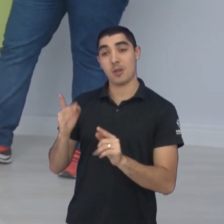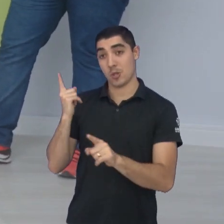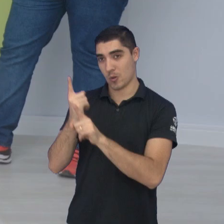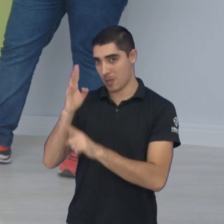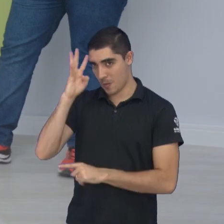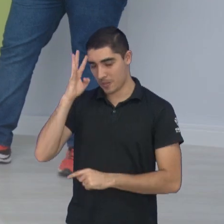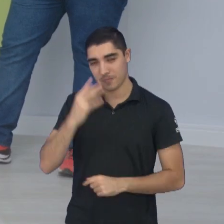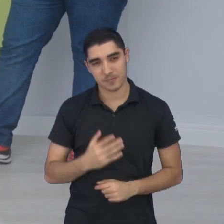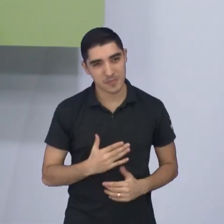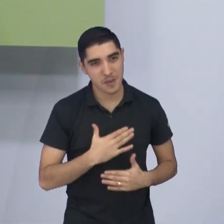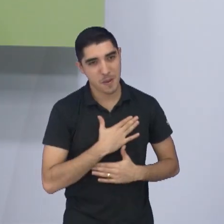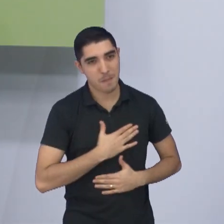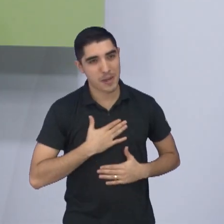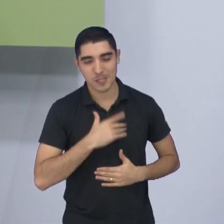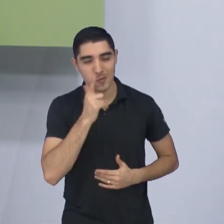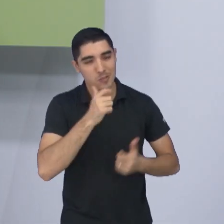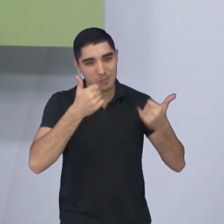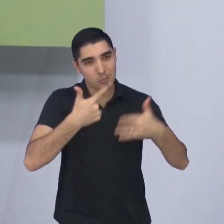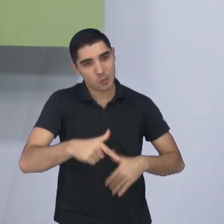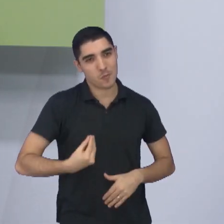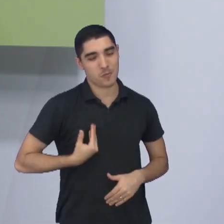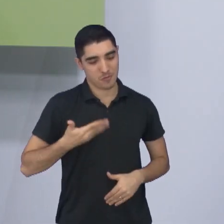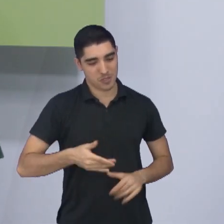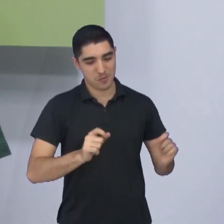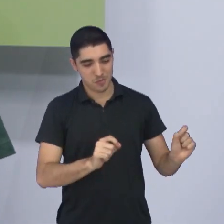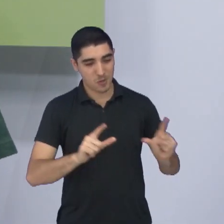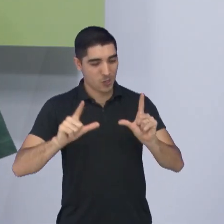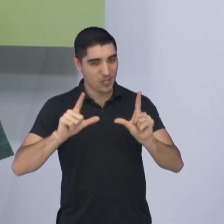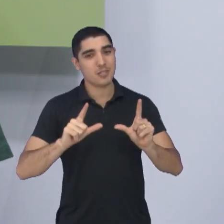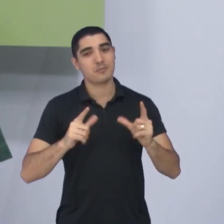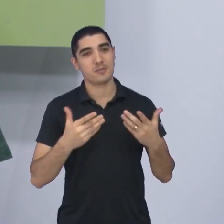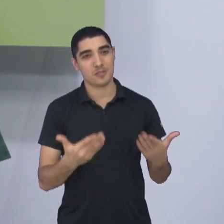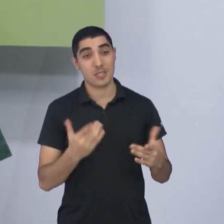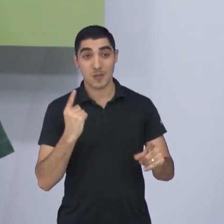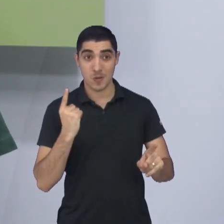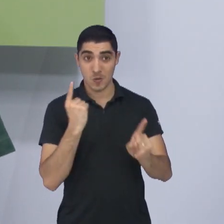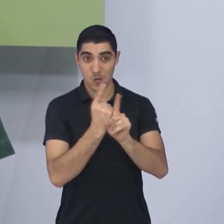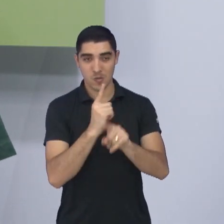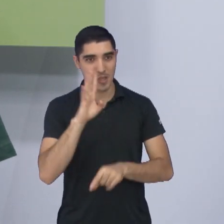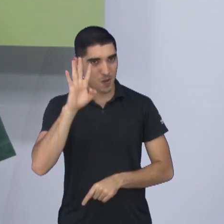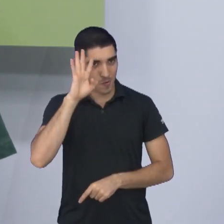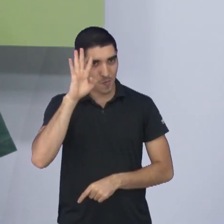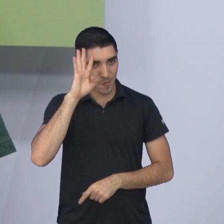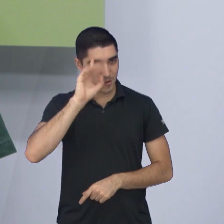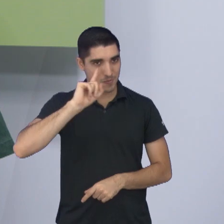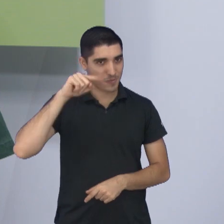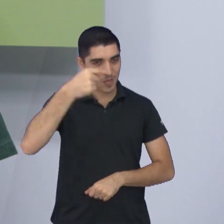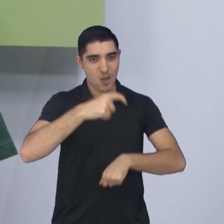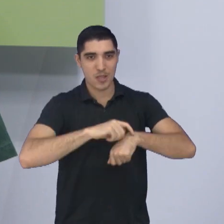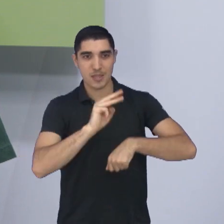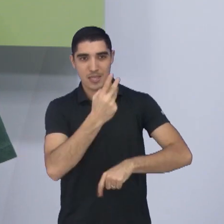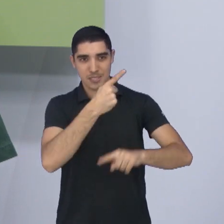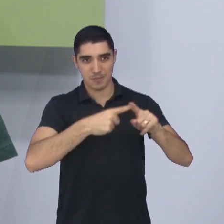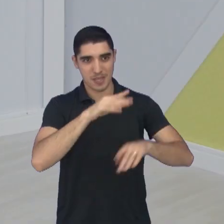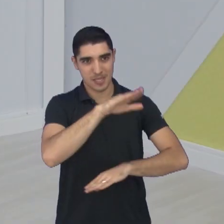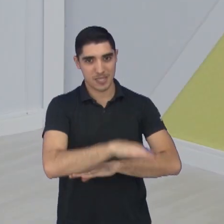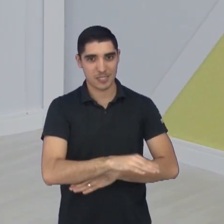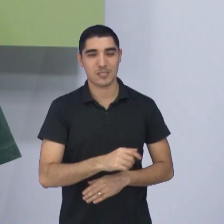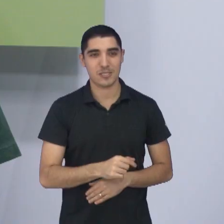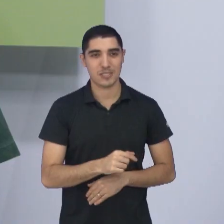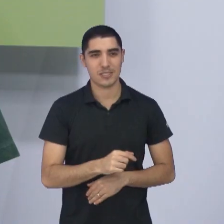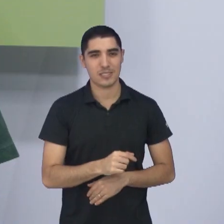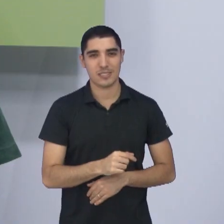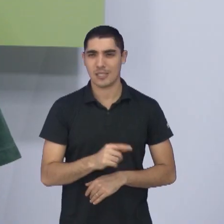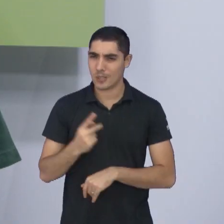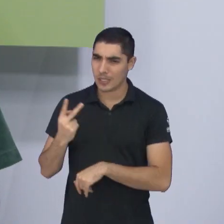quarta-feira. Foi um prazer inenarrável estar em mais um Hora do Esporte. Até quarta-feira que vem às 3h30 da tarde. 3h30 não, às